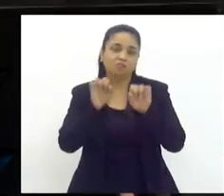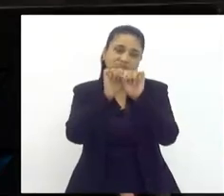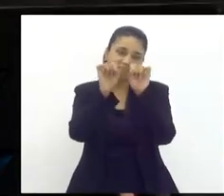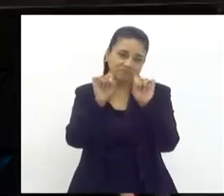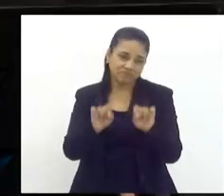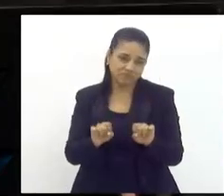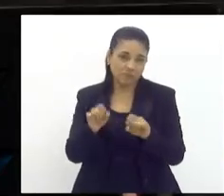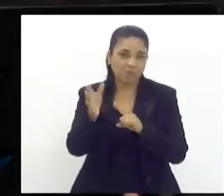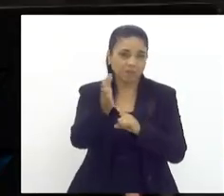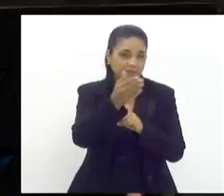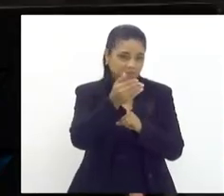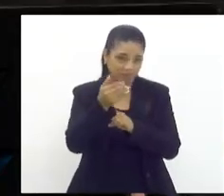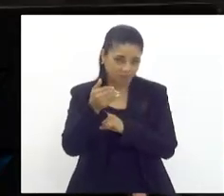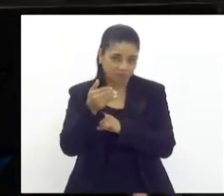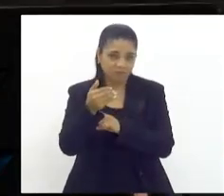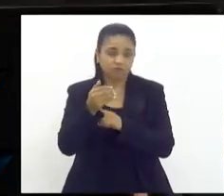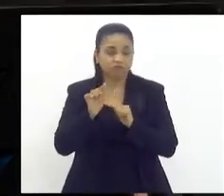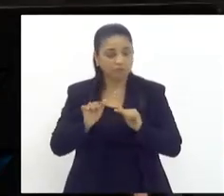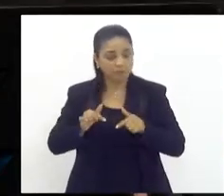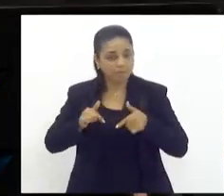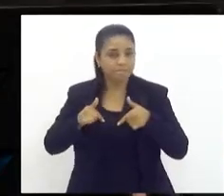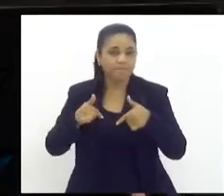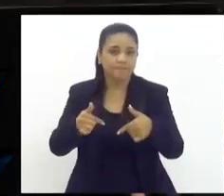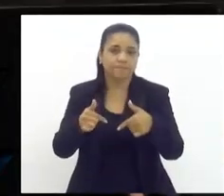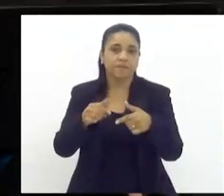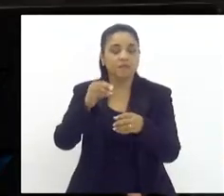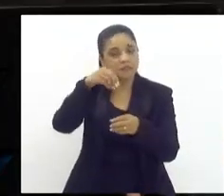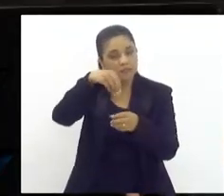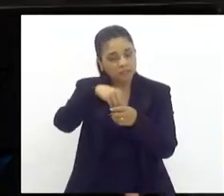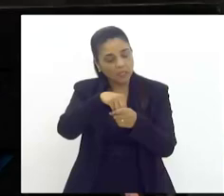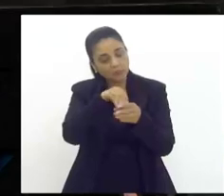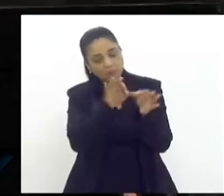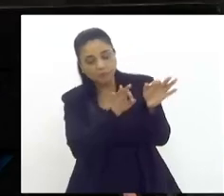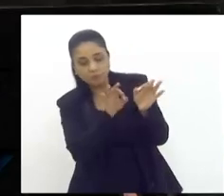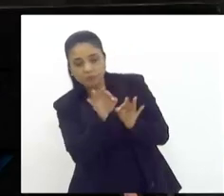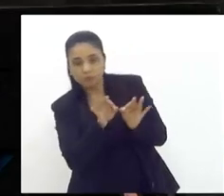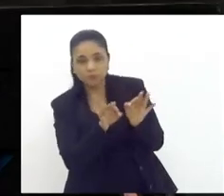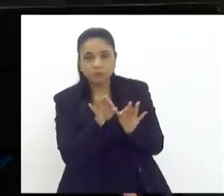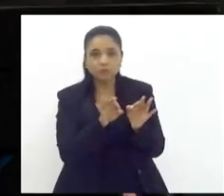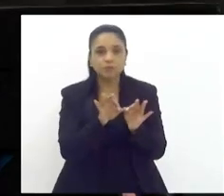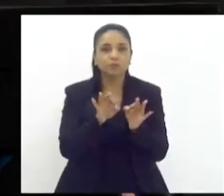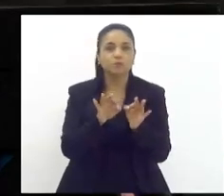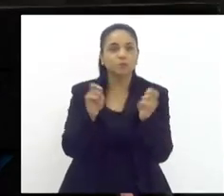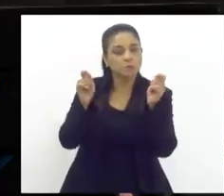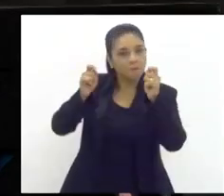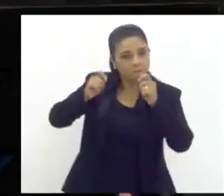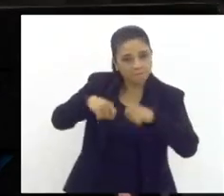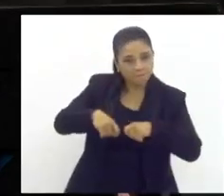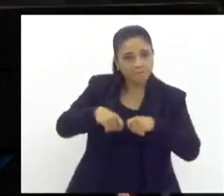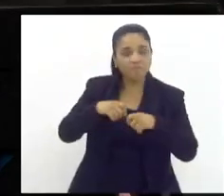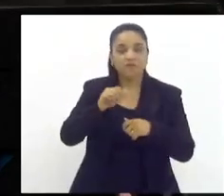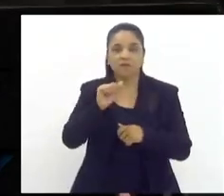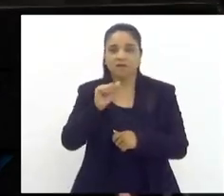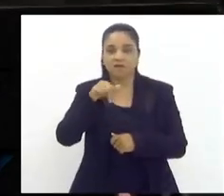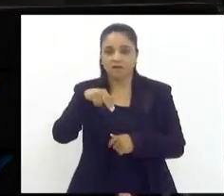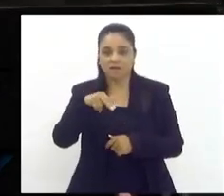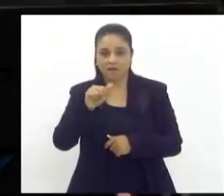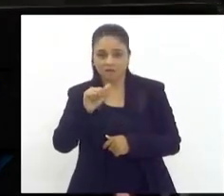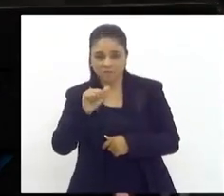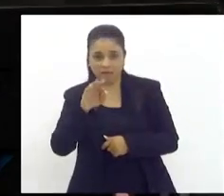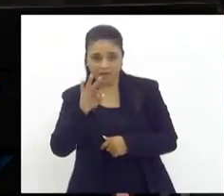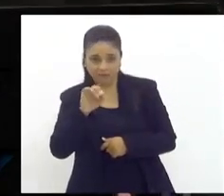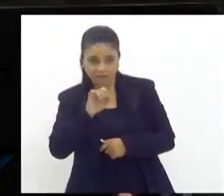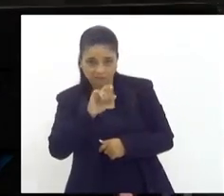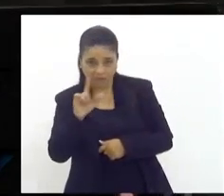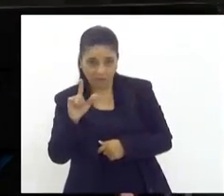posto também né em execução dentro de um planejamento que é da competência da Anatel mas aqui